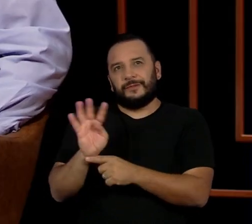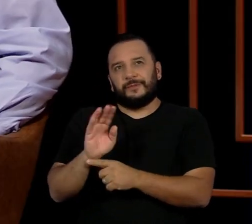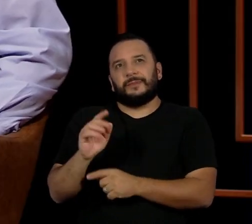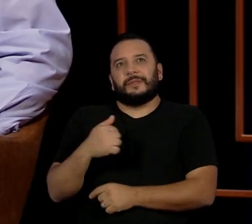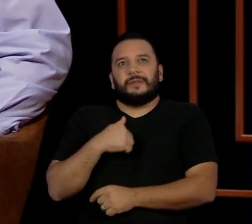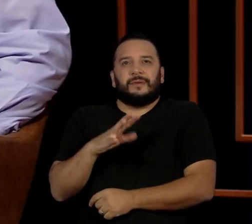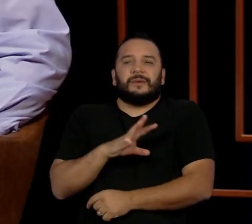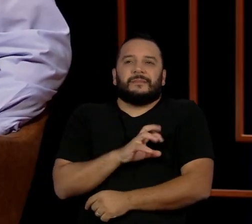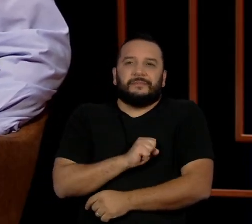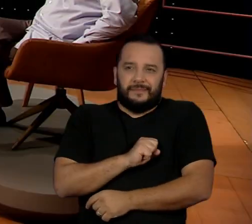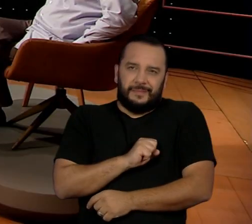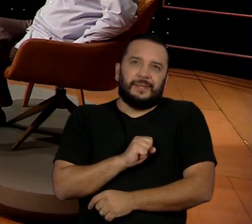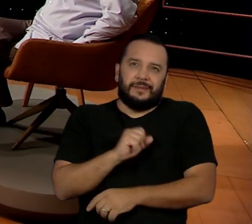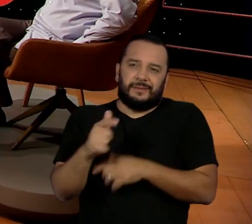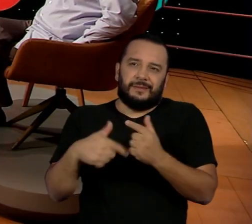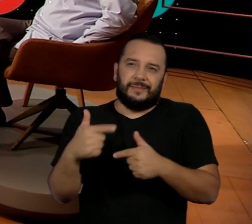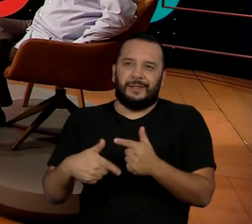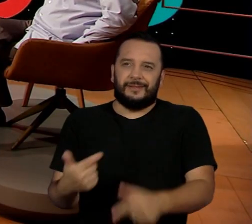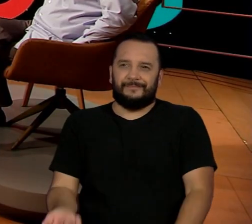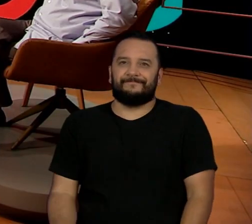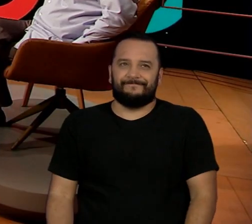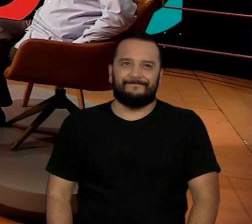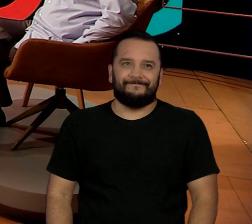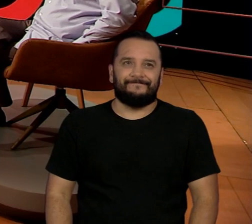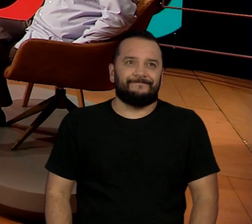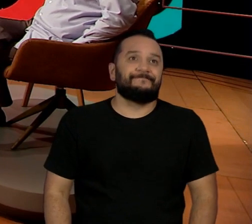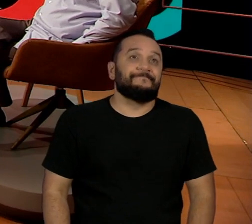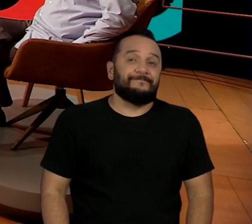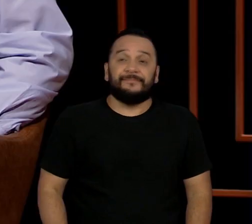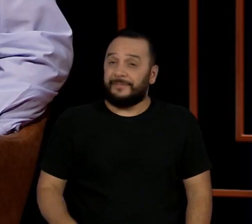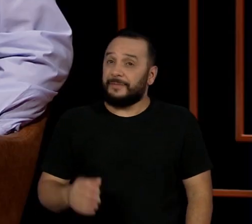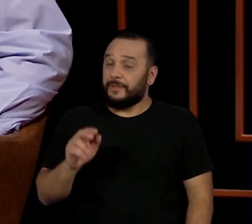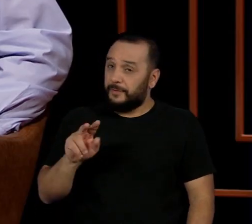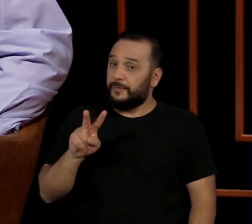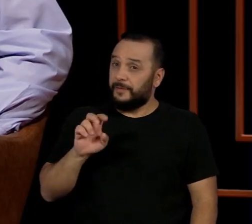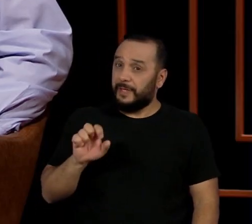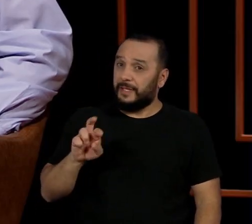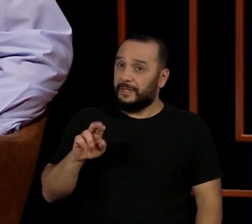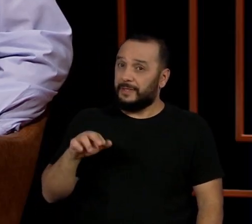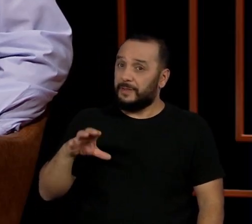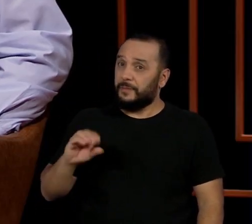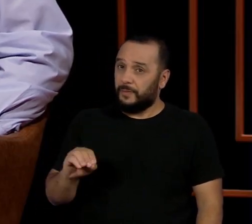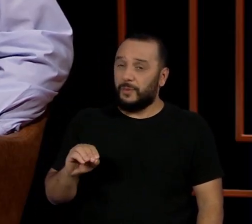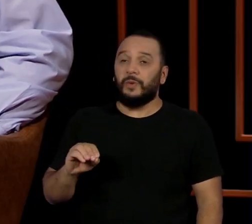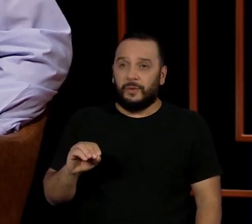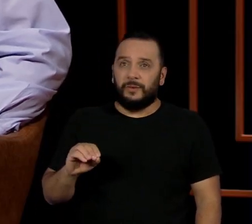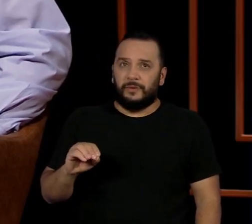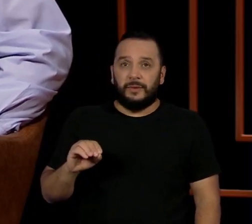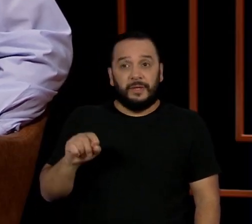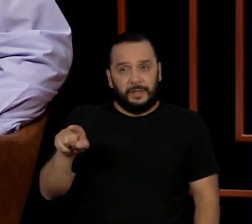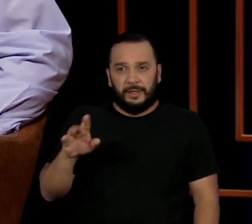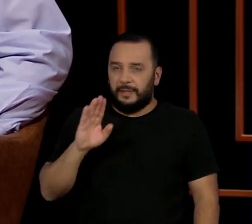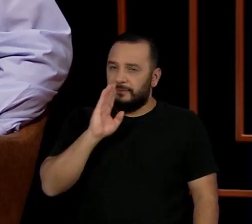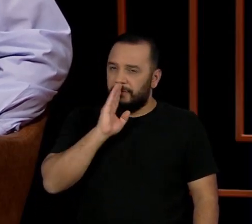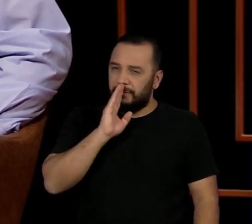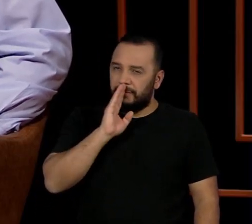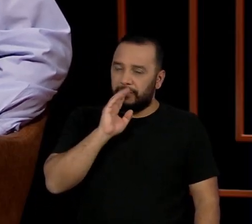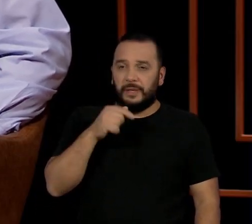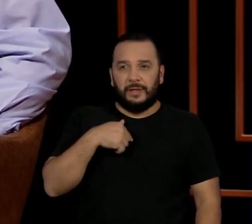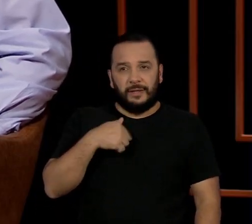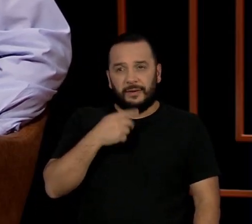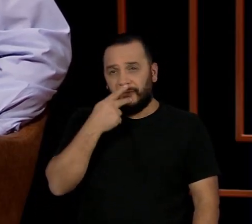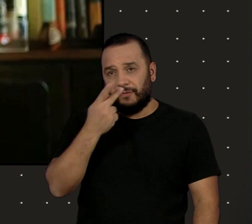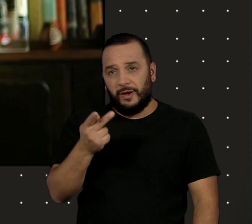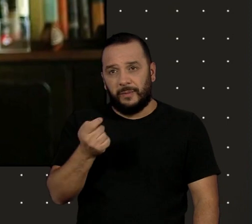eu amei fazer. Amei fazer. Todo mundo tem E o que ver. Veríssimo virou para mim. O Veríssimo, ele é silencioso, fala muito pouco. Falou,